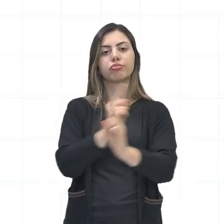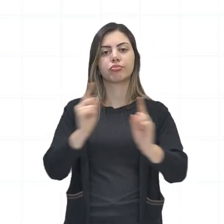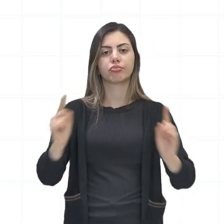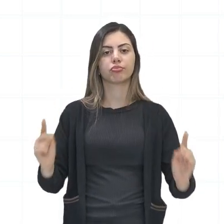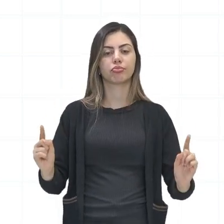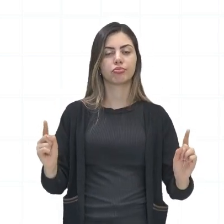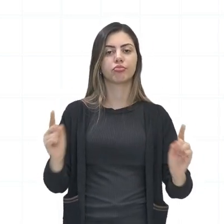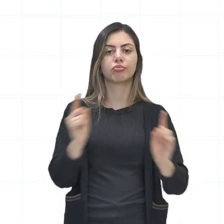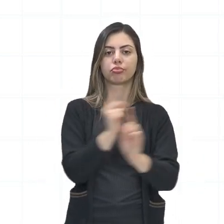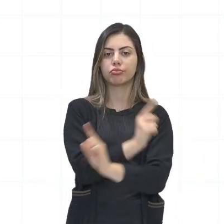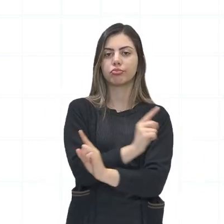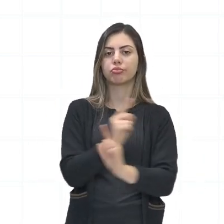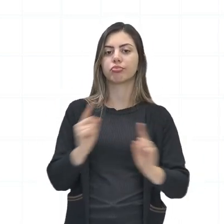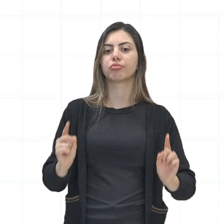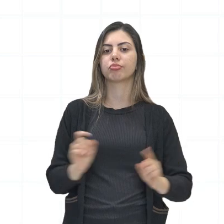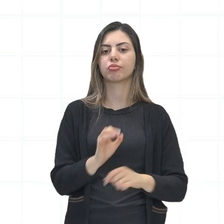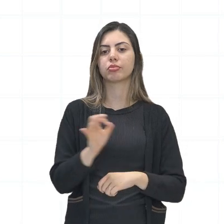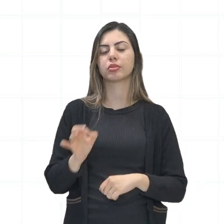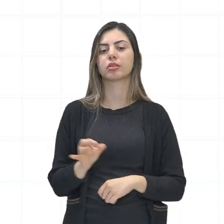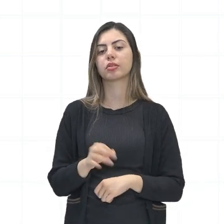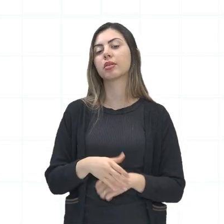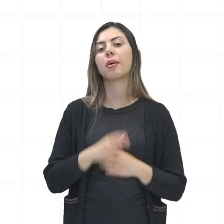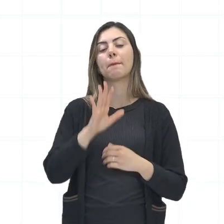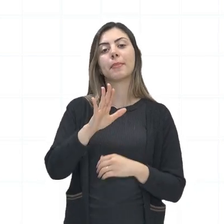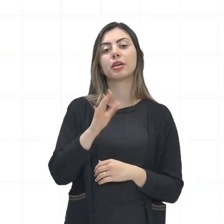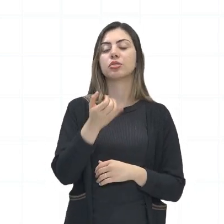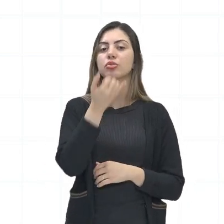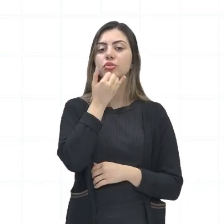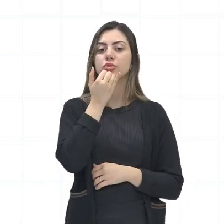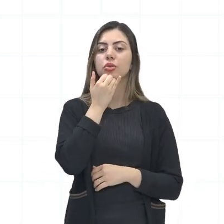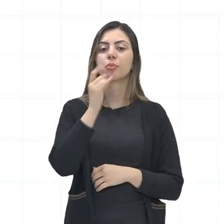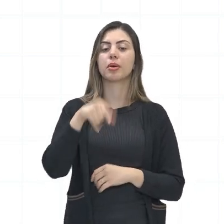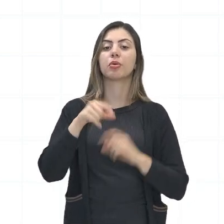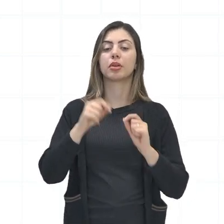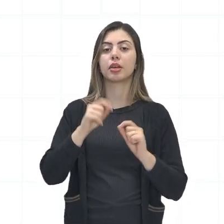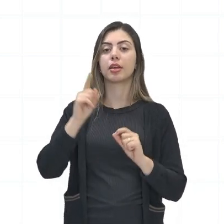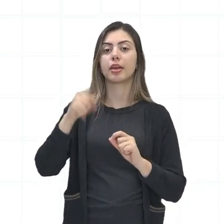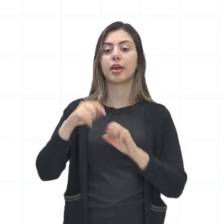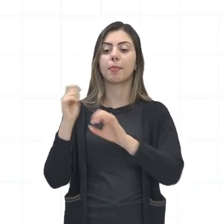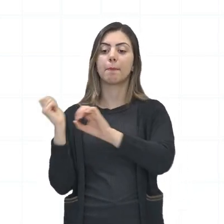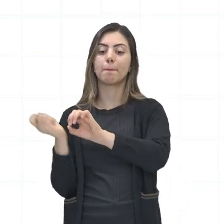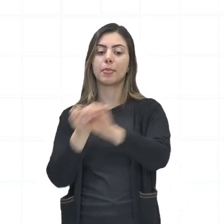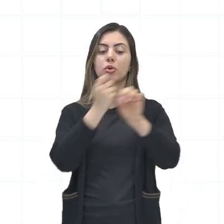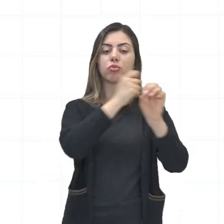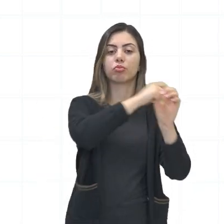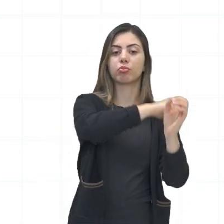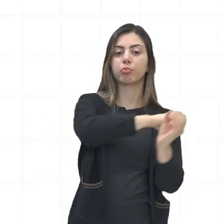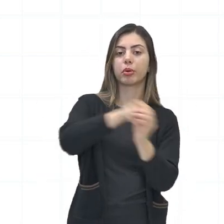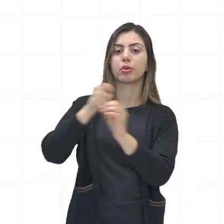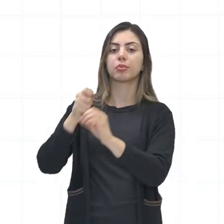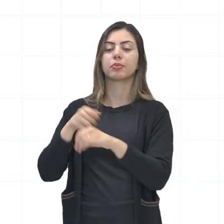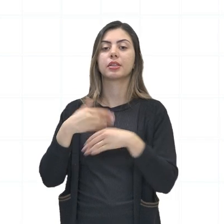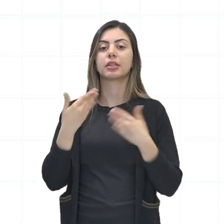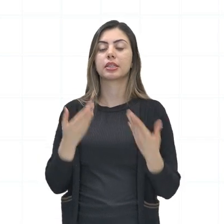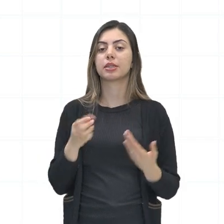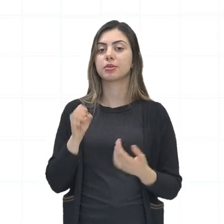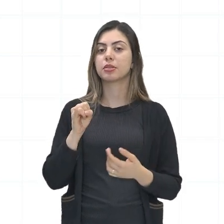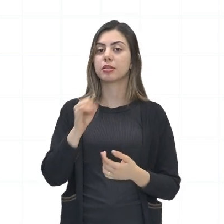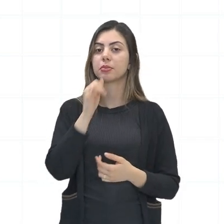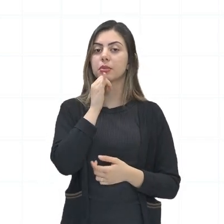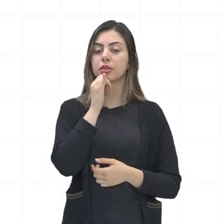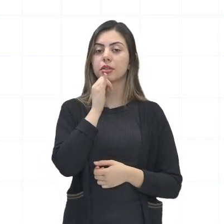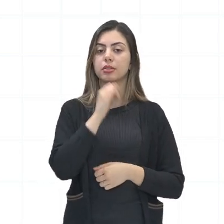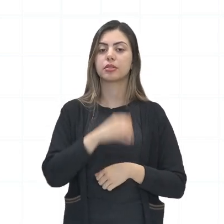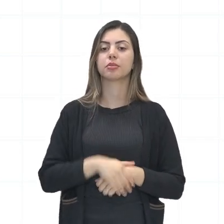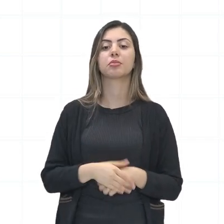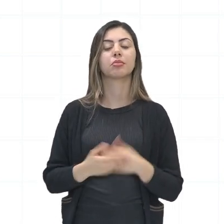Aliás, a ordem do saque, tá bom? Os jogadores ficam no mesmo lugar, mas o que inverte é a ordem do saque. Então, quem jogou... essa também é